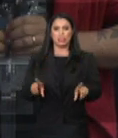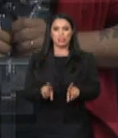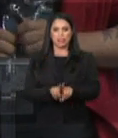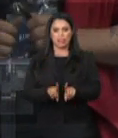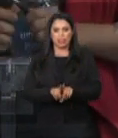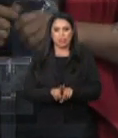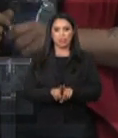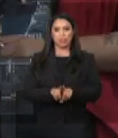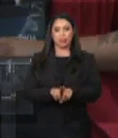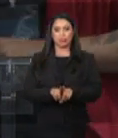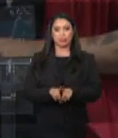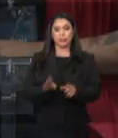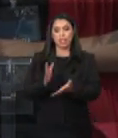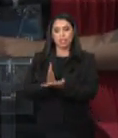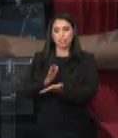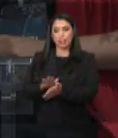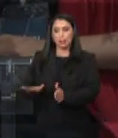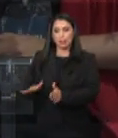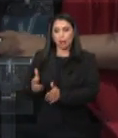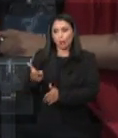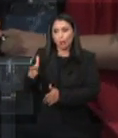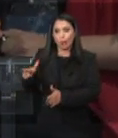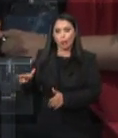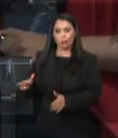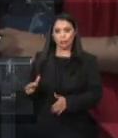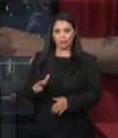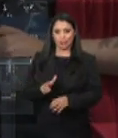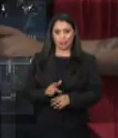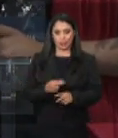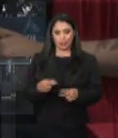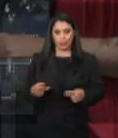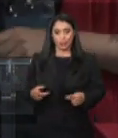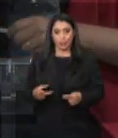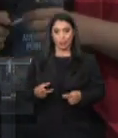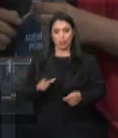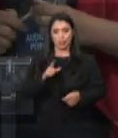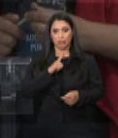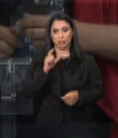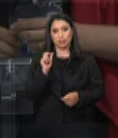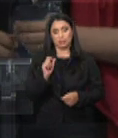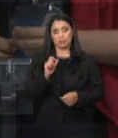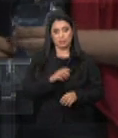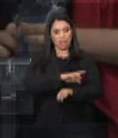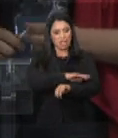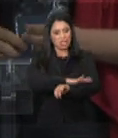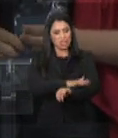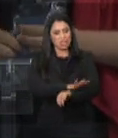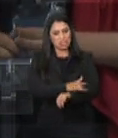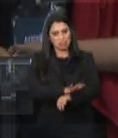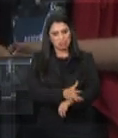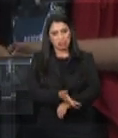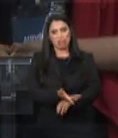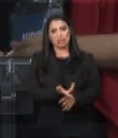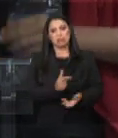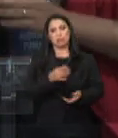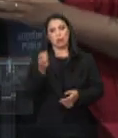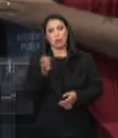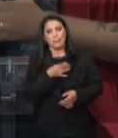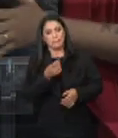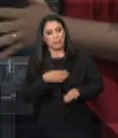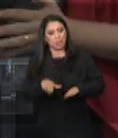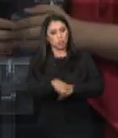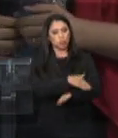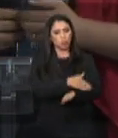destruir algumas delas aporofobia o racismo a segregação socioeconômica